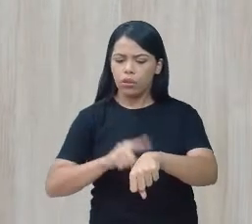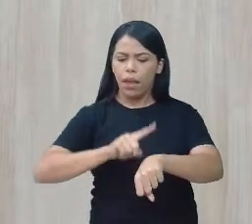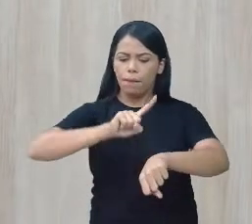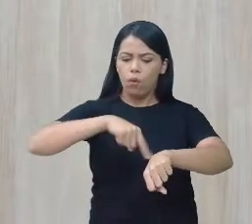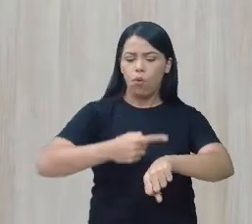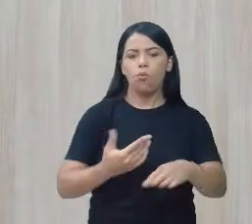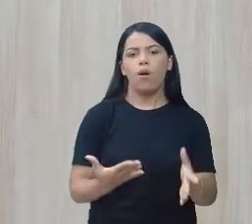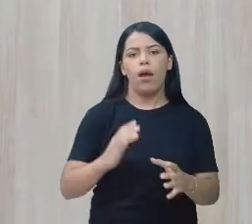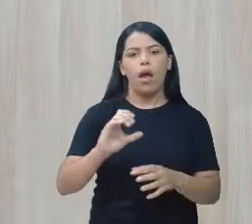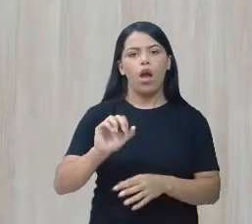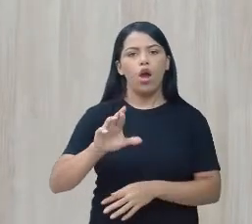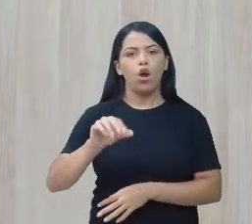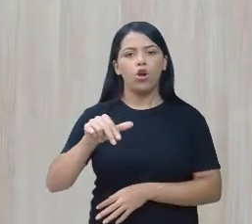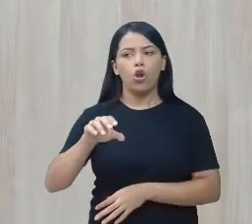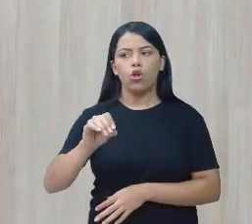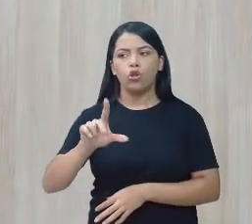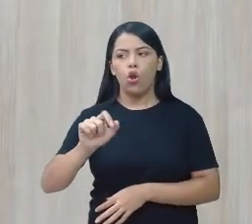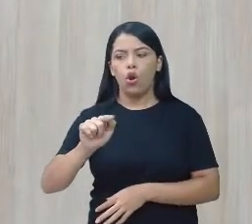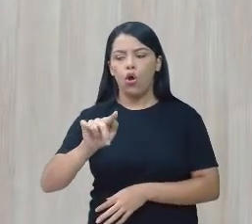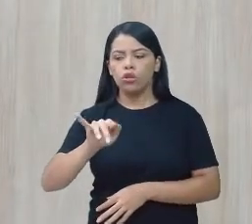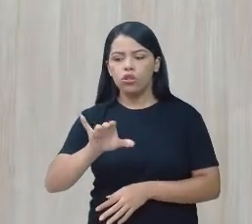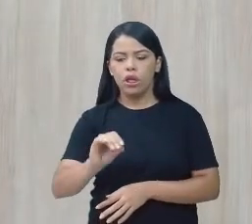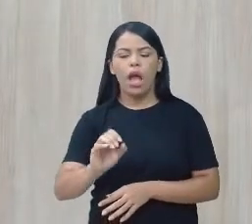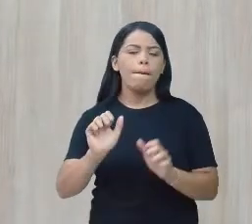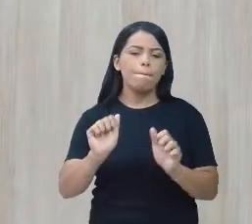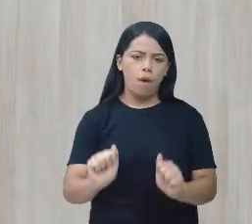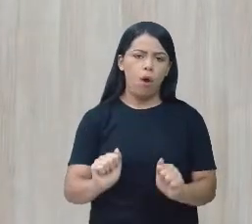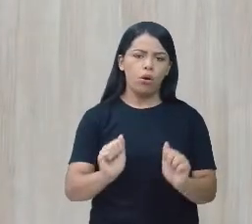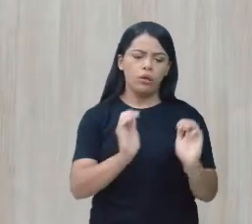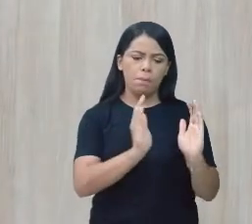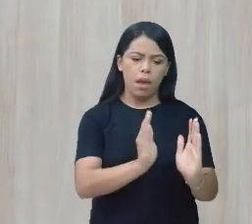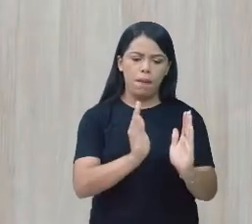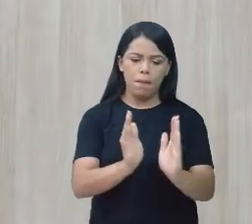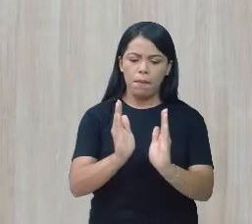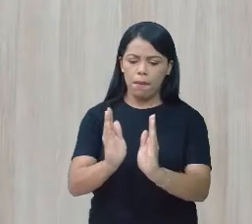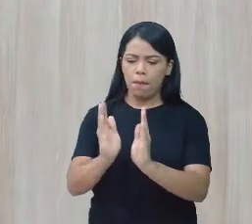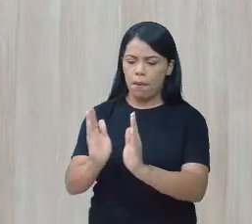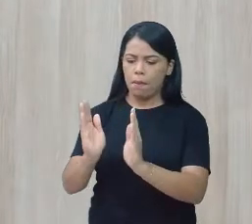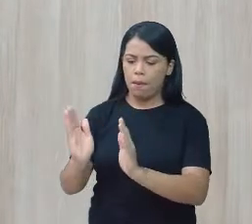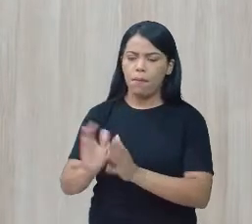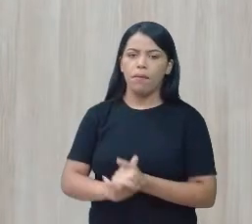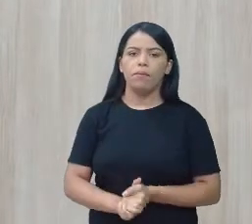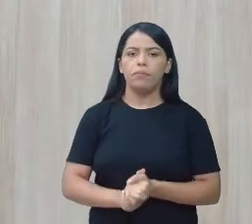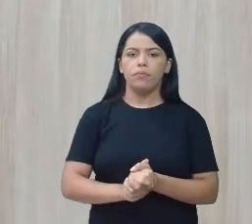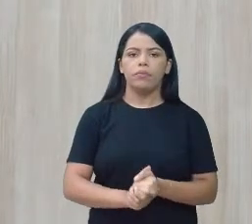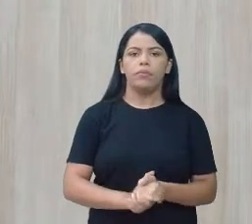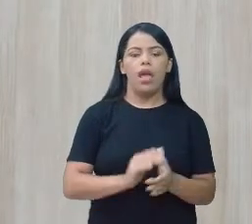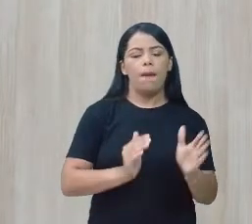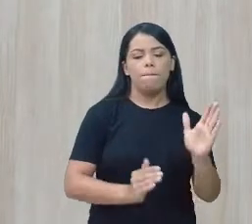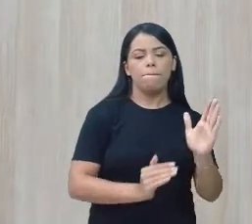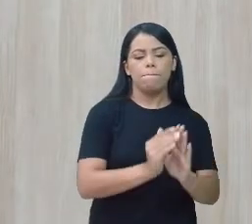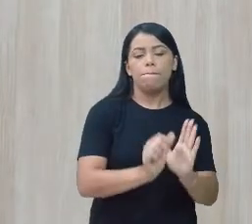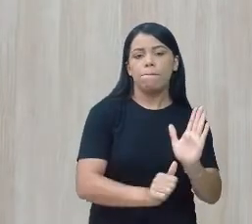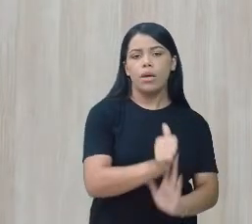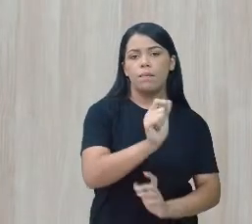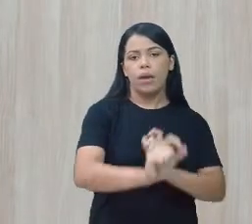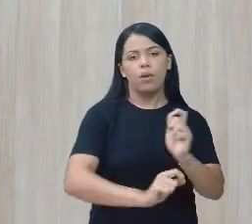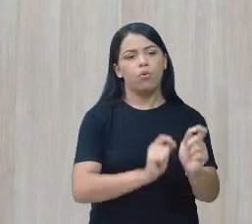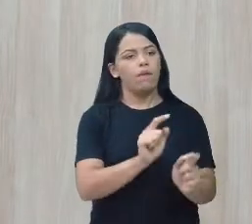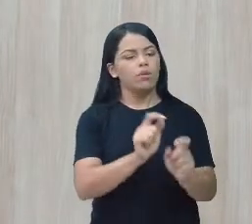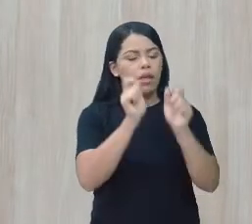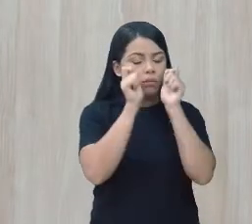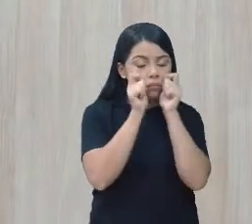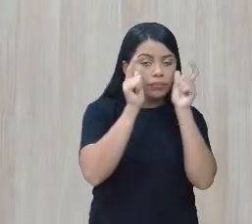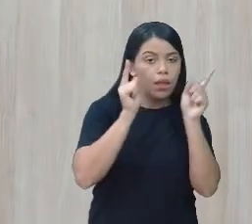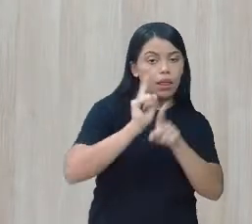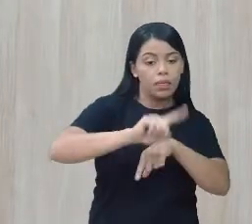Cronológica é aquela que acontece seguido exatamente a ordem dos fatos, tá certo? Então, primeiro você